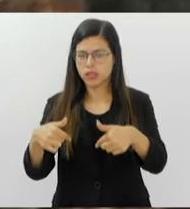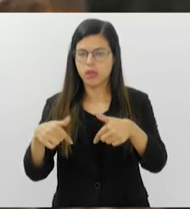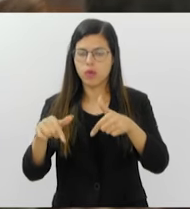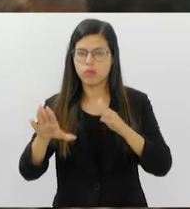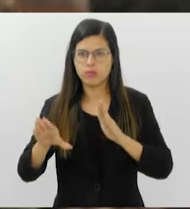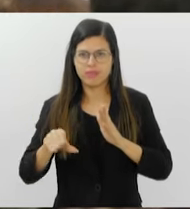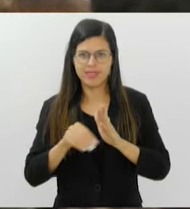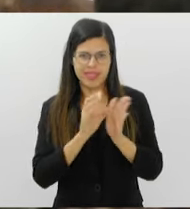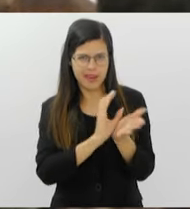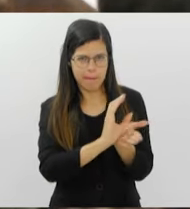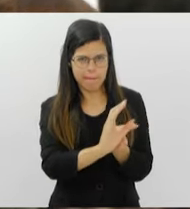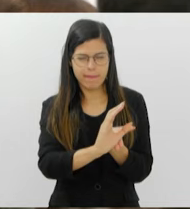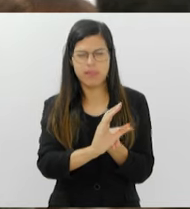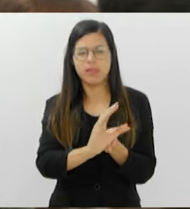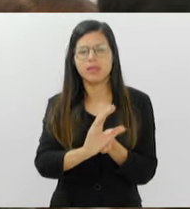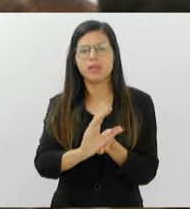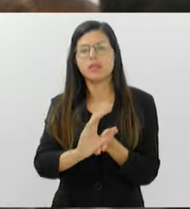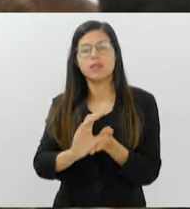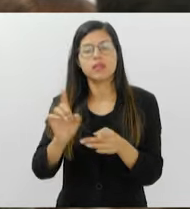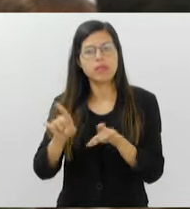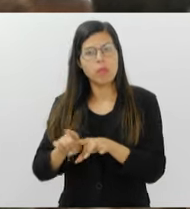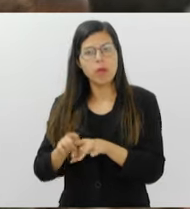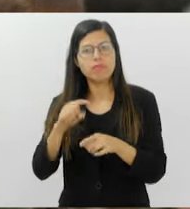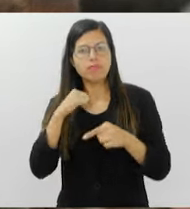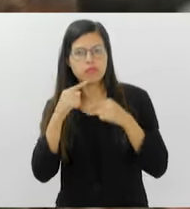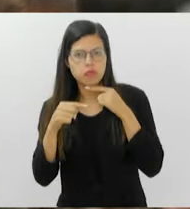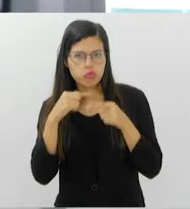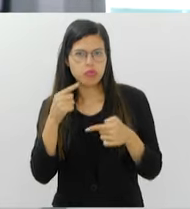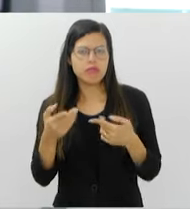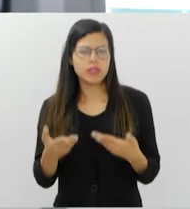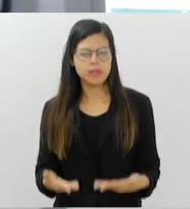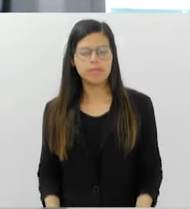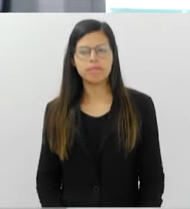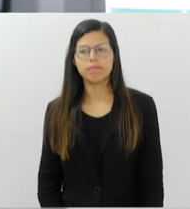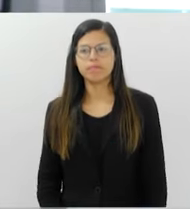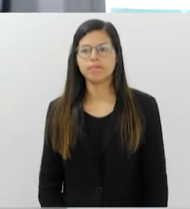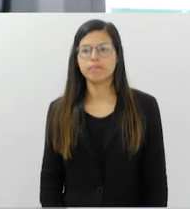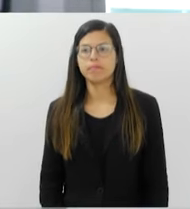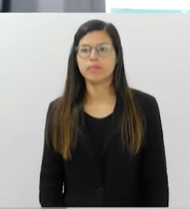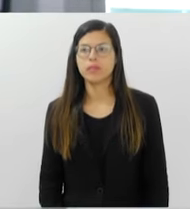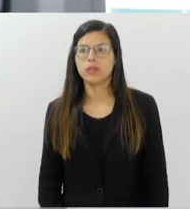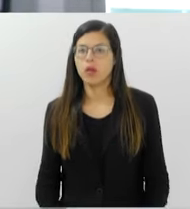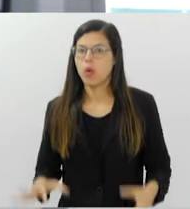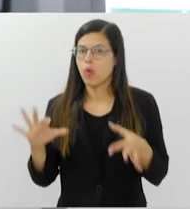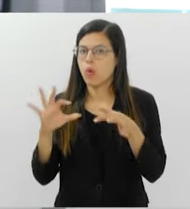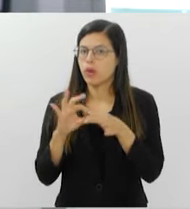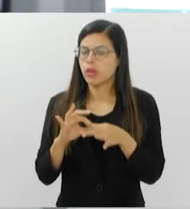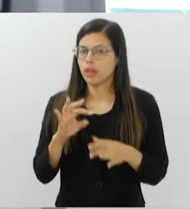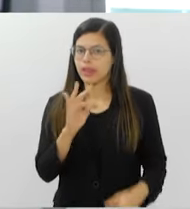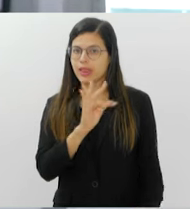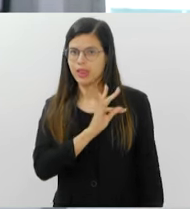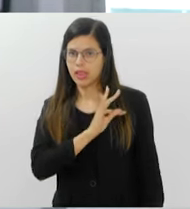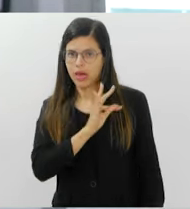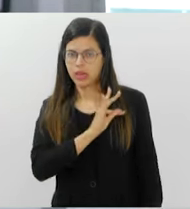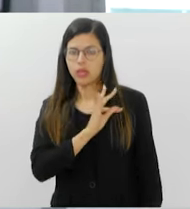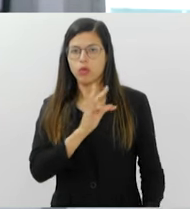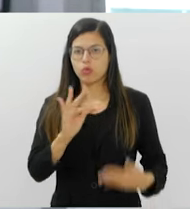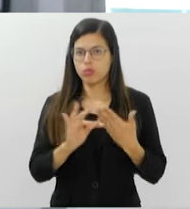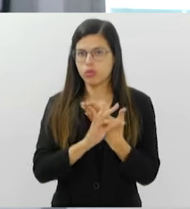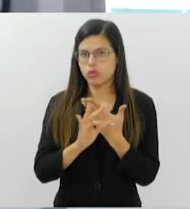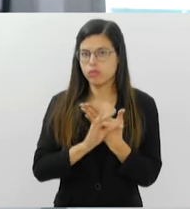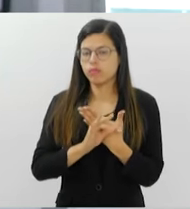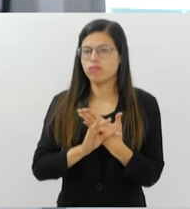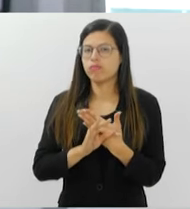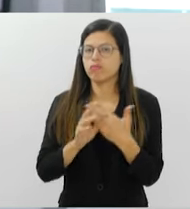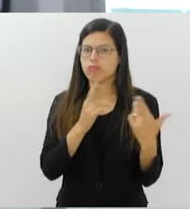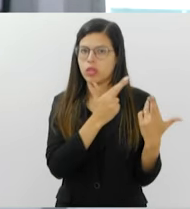emendas impositivas e tirar dúvidas dos participantes. É justamente unir técnicos que vão ser responsáveis pela